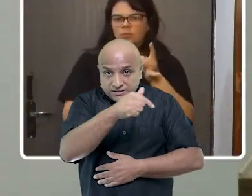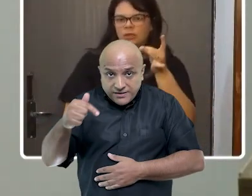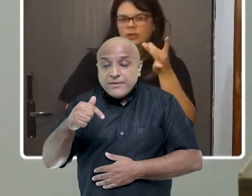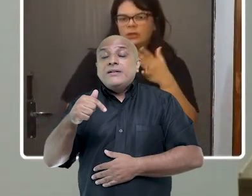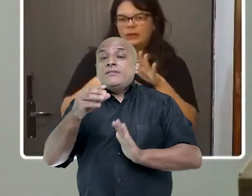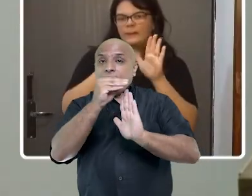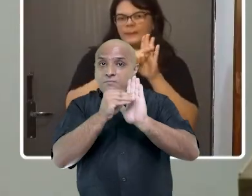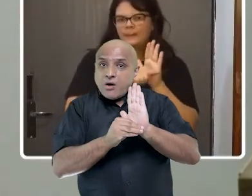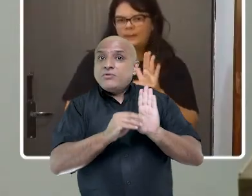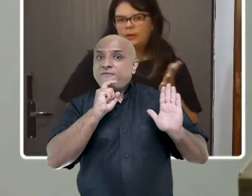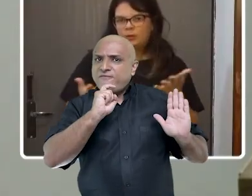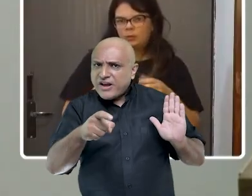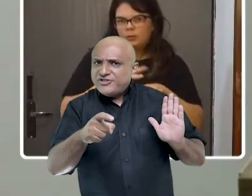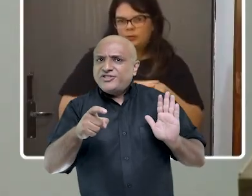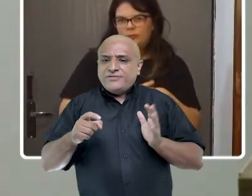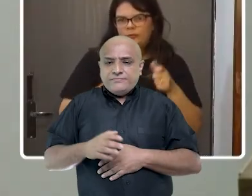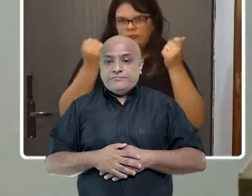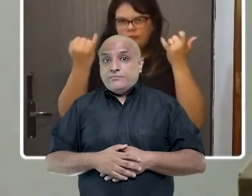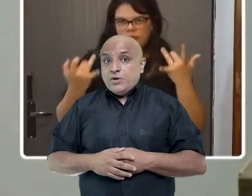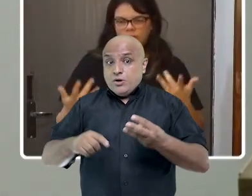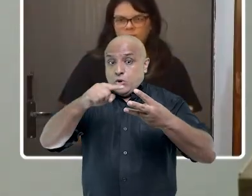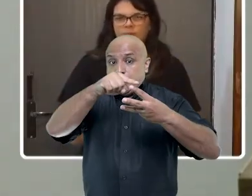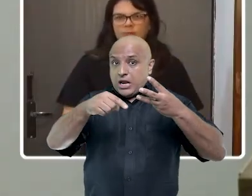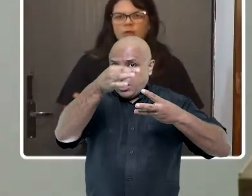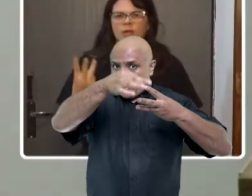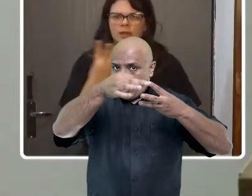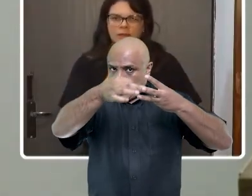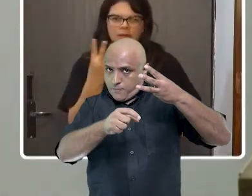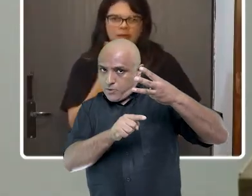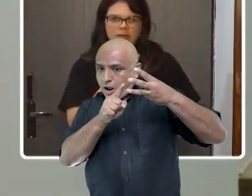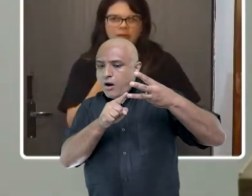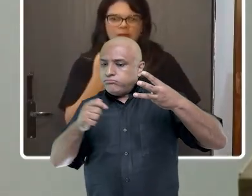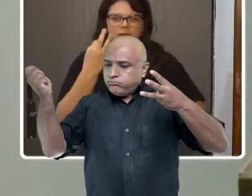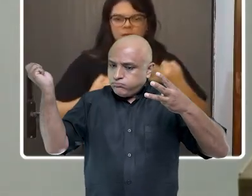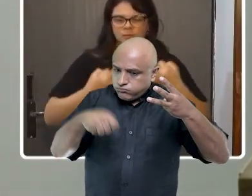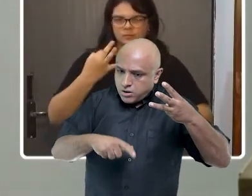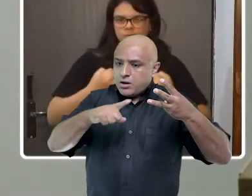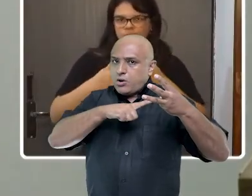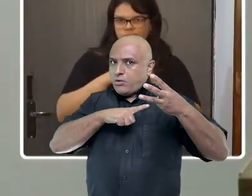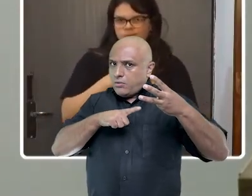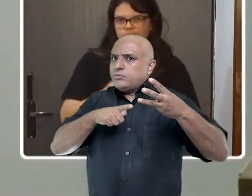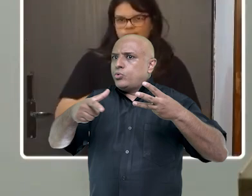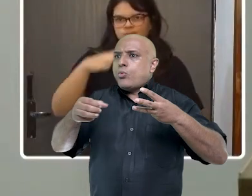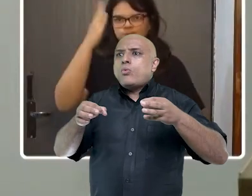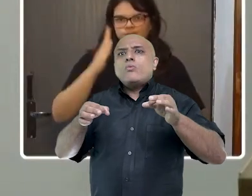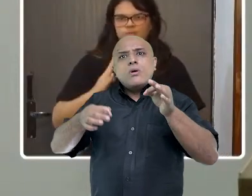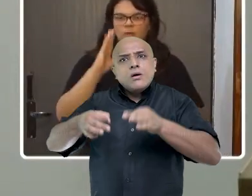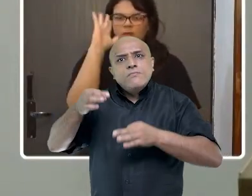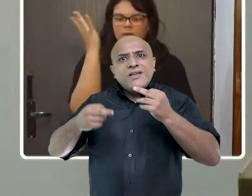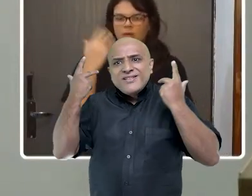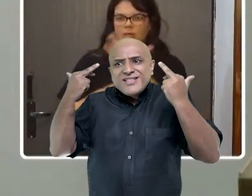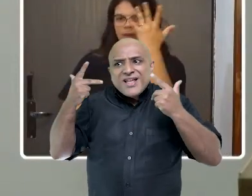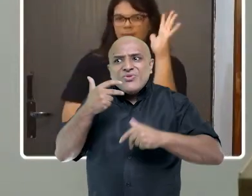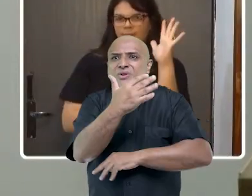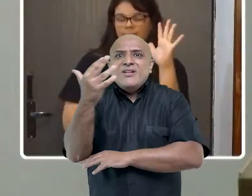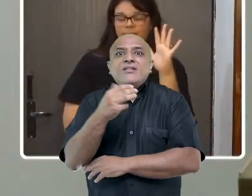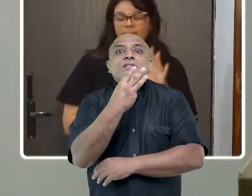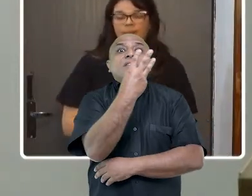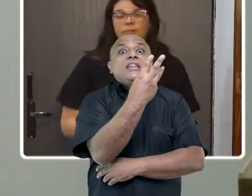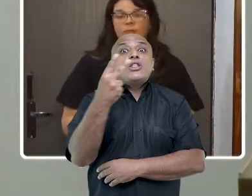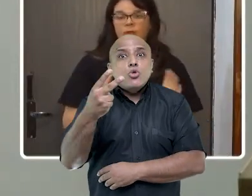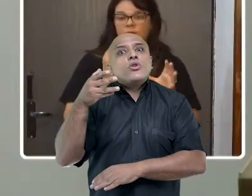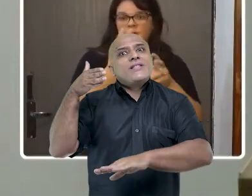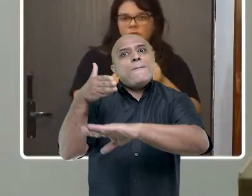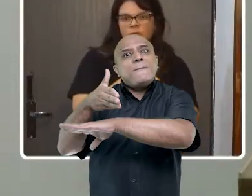Verde. Dos 3 tribunais com competência de proteção ao ambiente natural, 32 estão